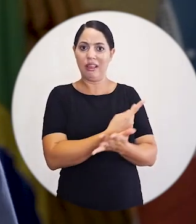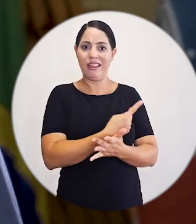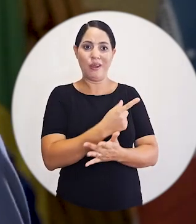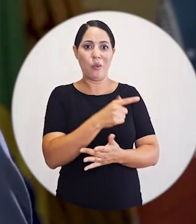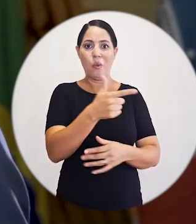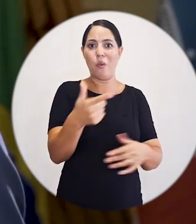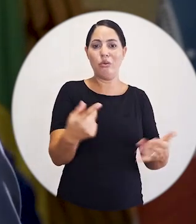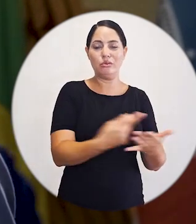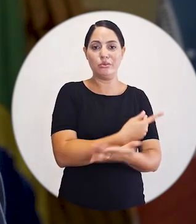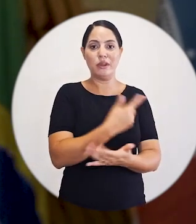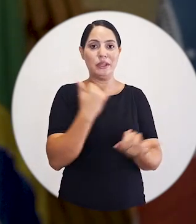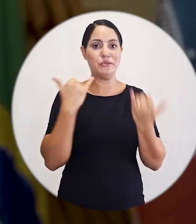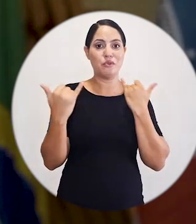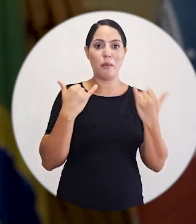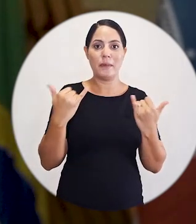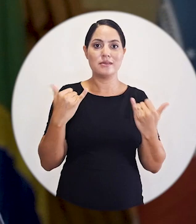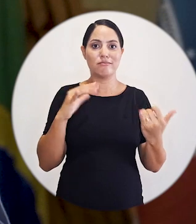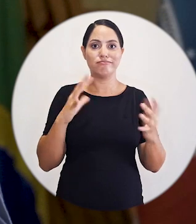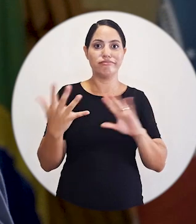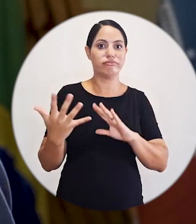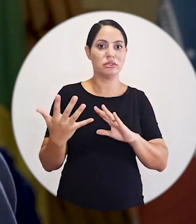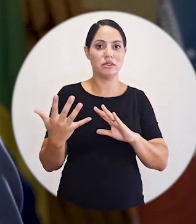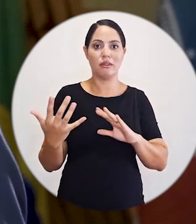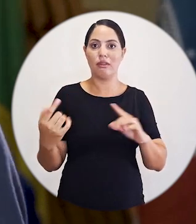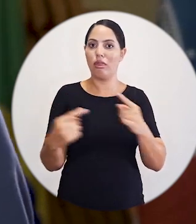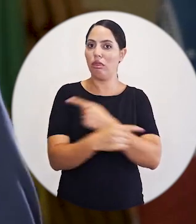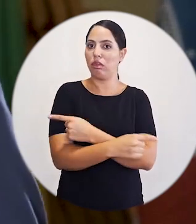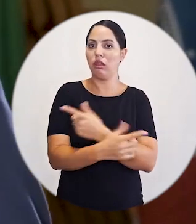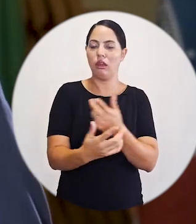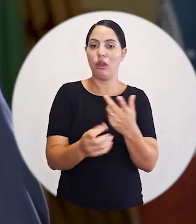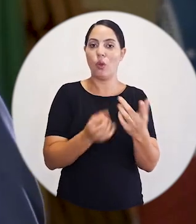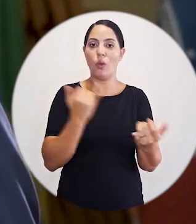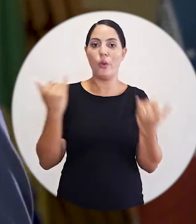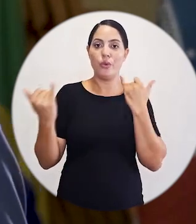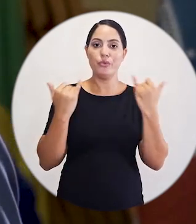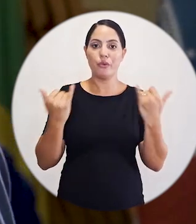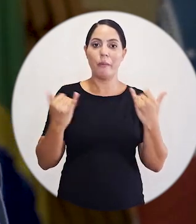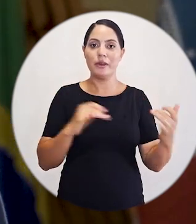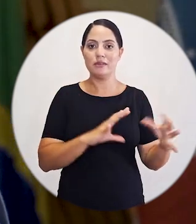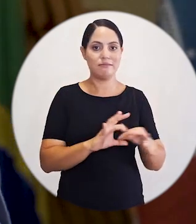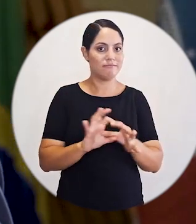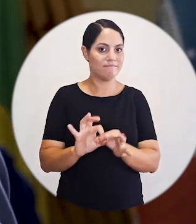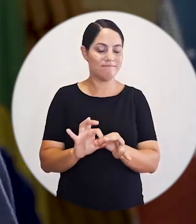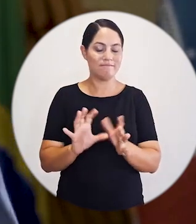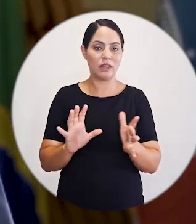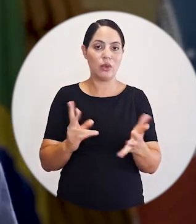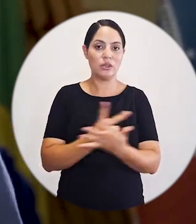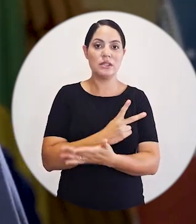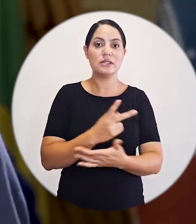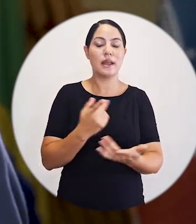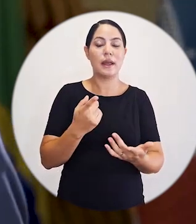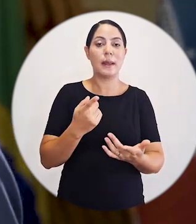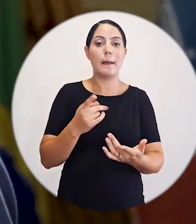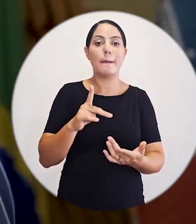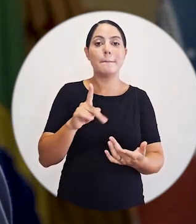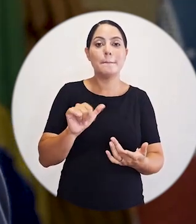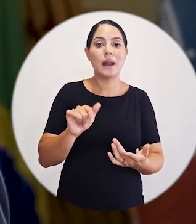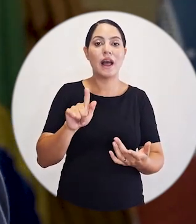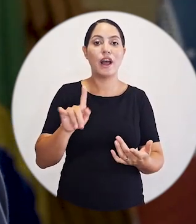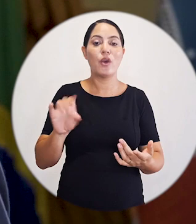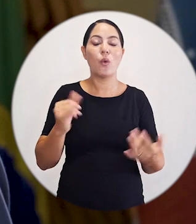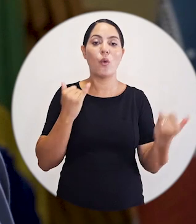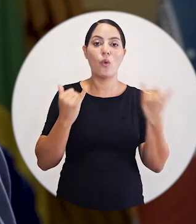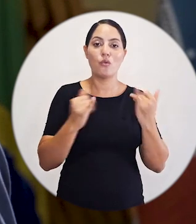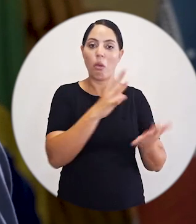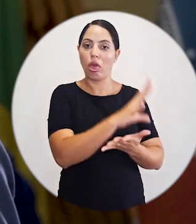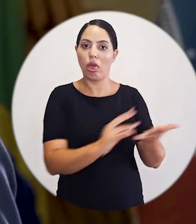que possa causar algum tipo de erro, de informação desencontrada, de informação inventada ou até mesmo de plágio, fruto de